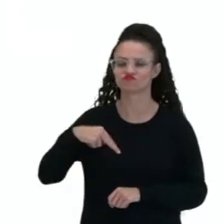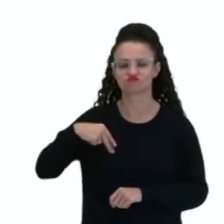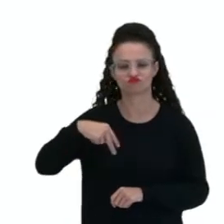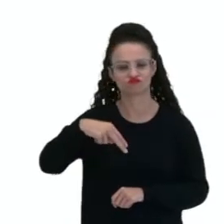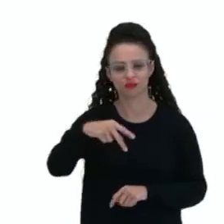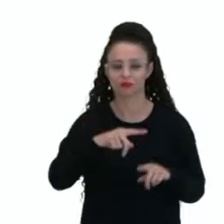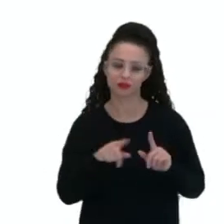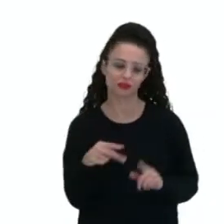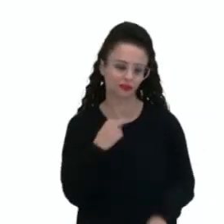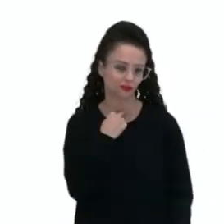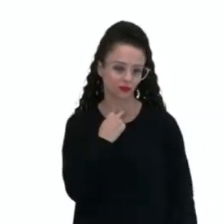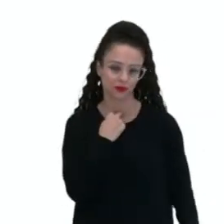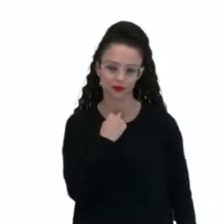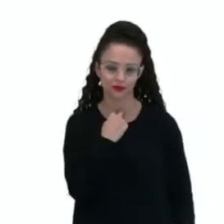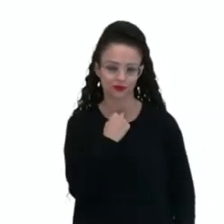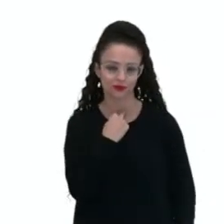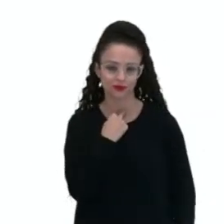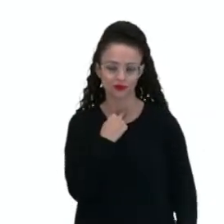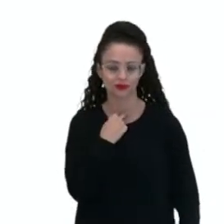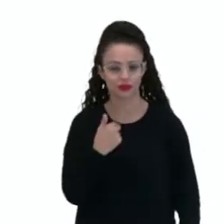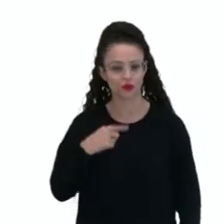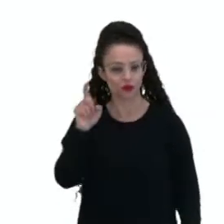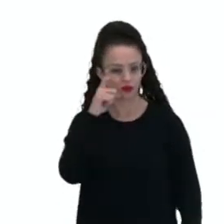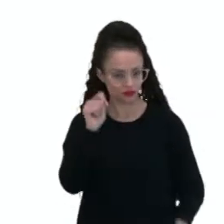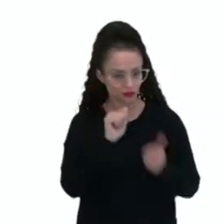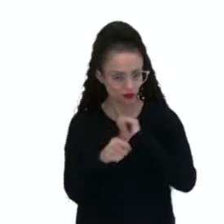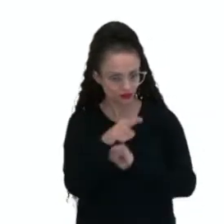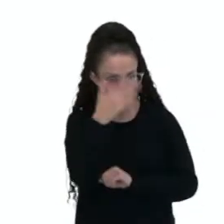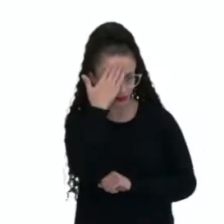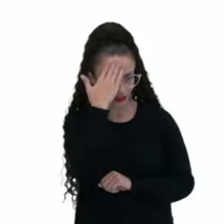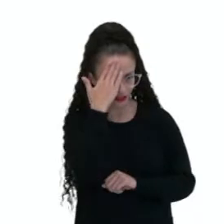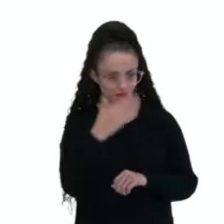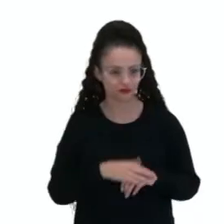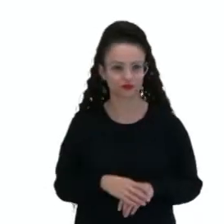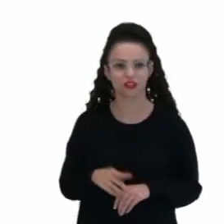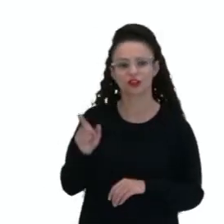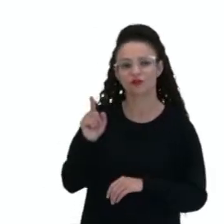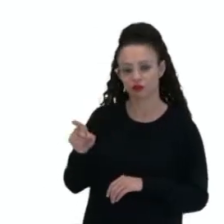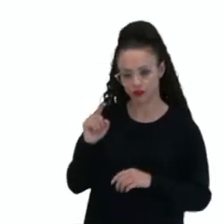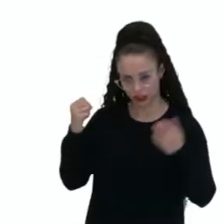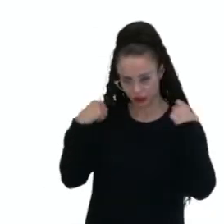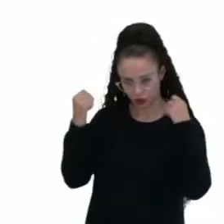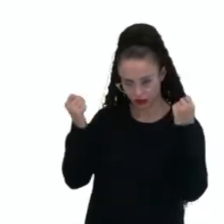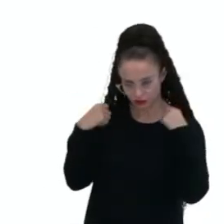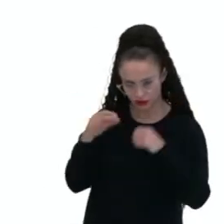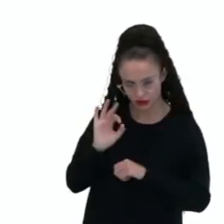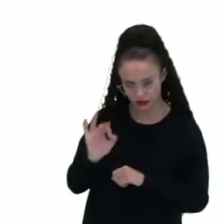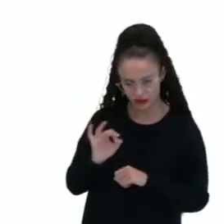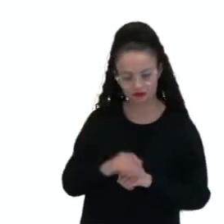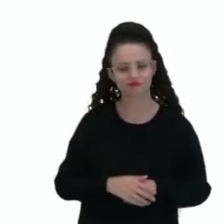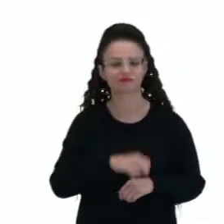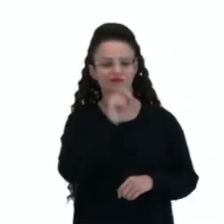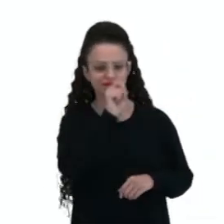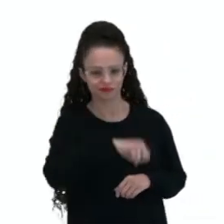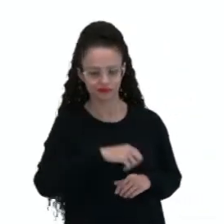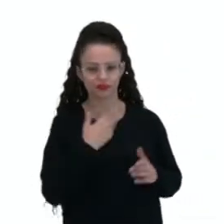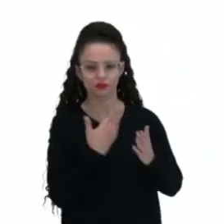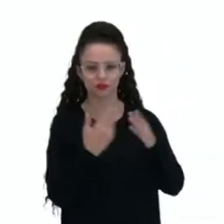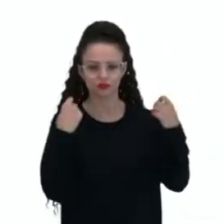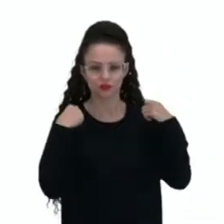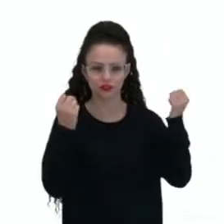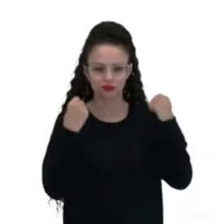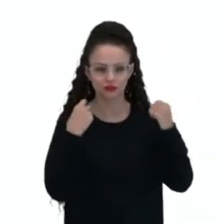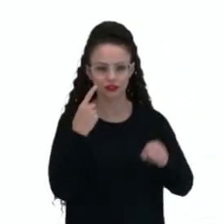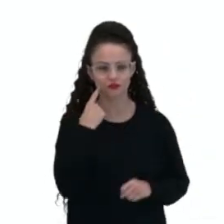não posso mais. Fui esportista, sabia? A senhora fez educação física, não? Sim. Veja